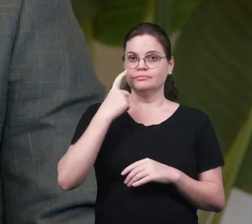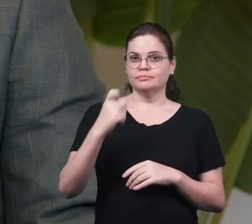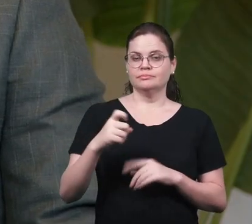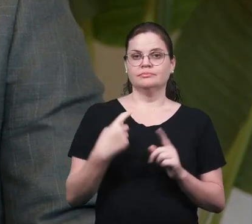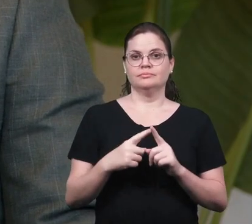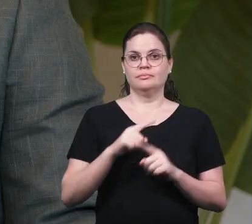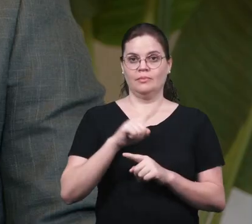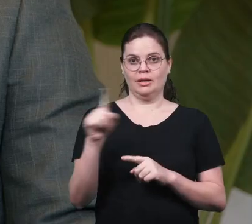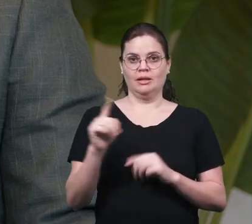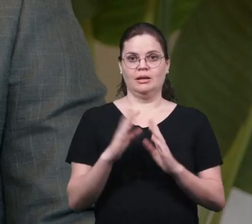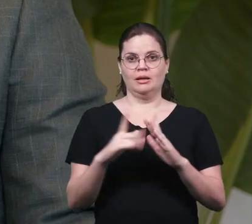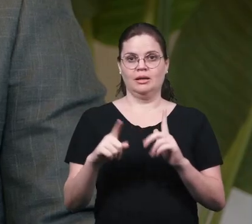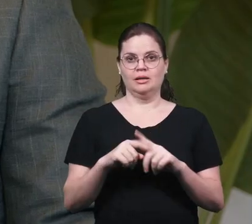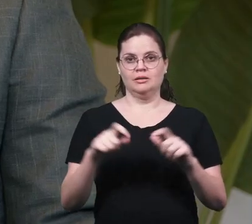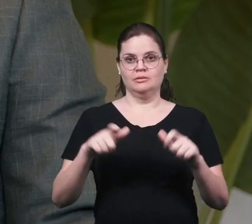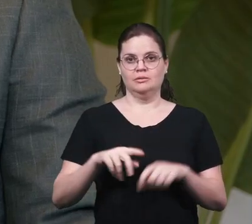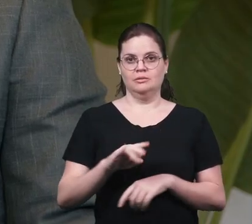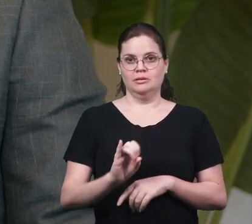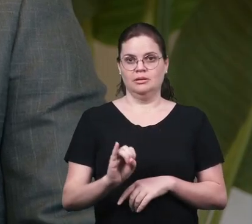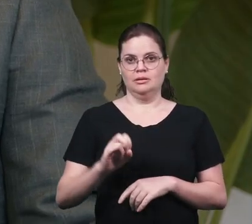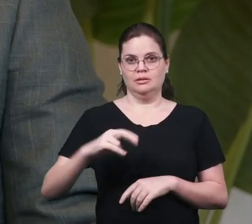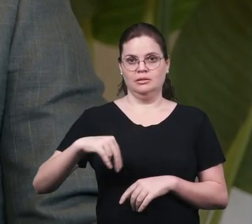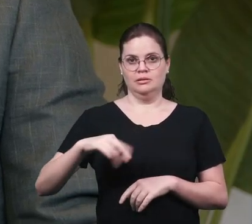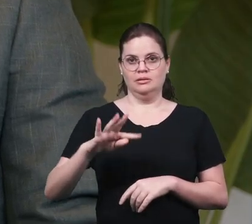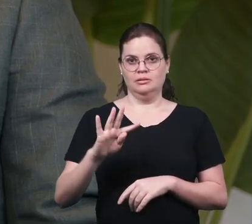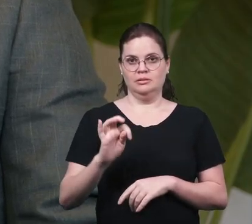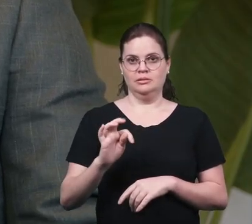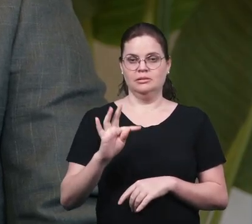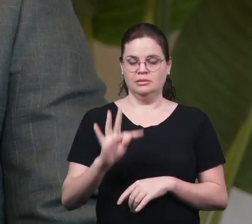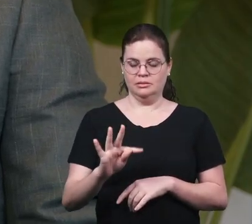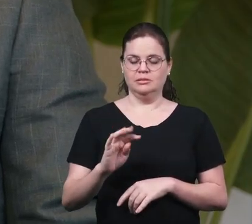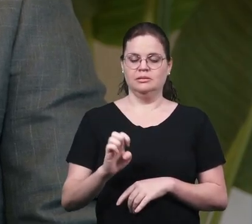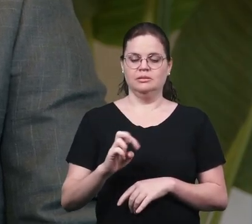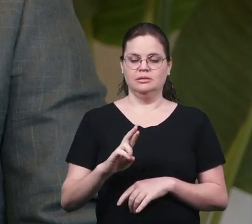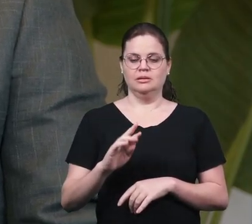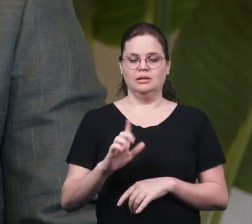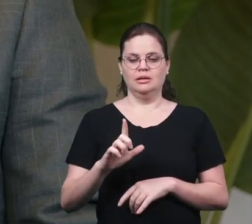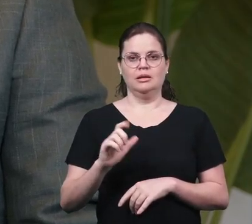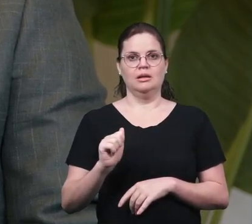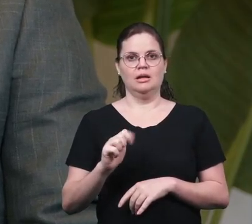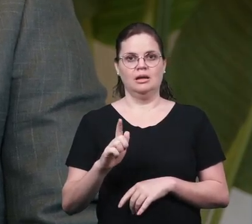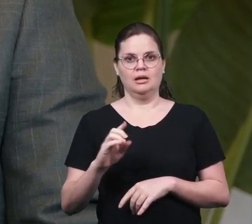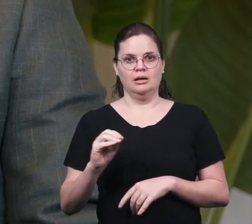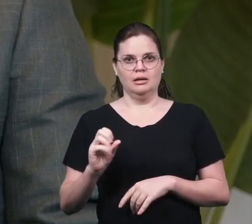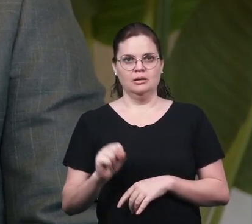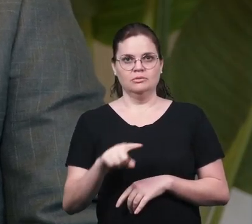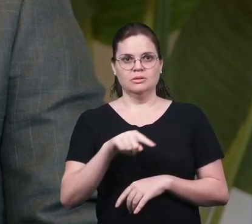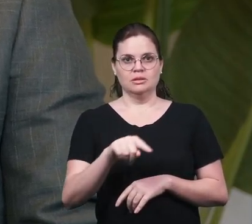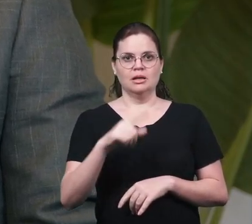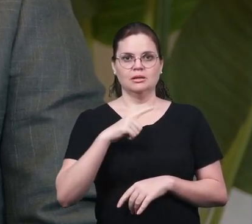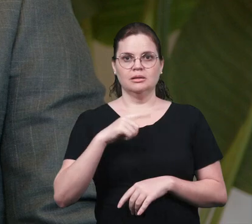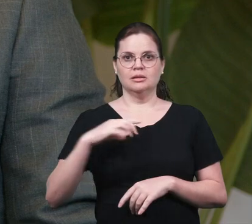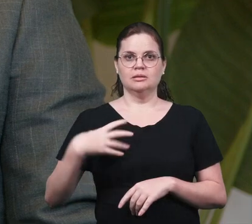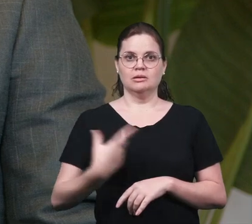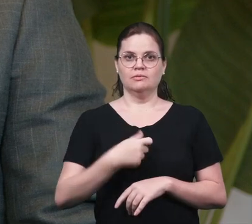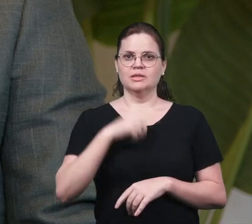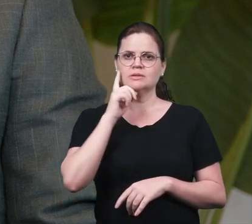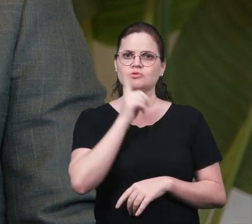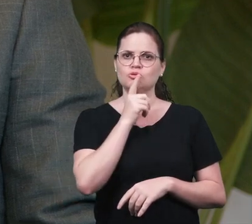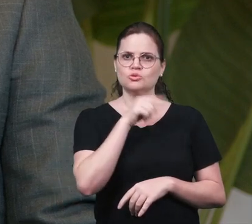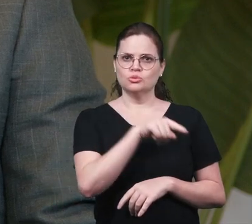do Interlagos, ela se destaca pela salvação de surdos. Não é